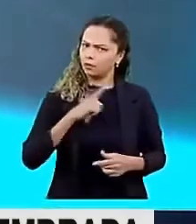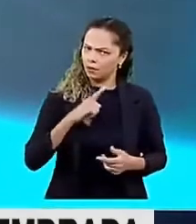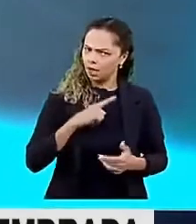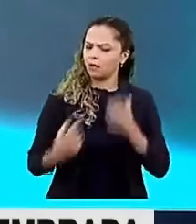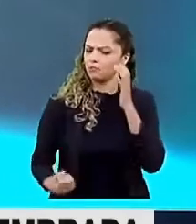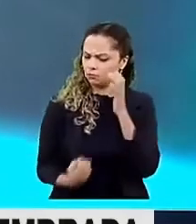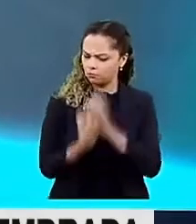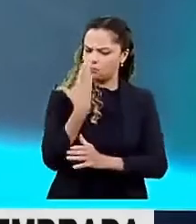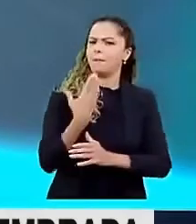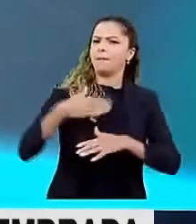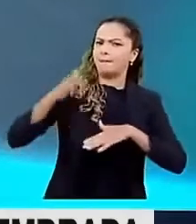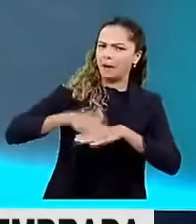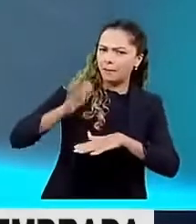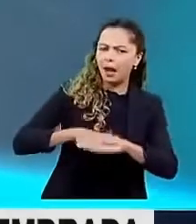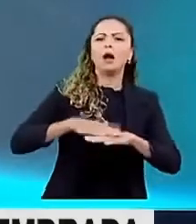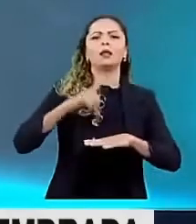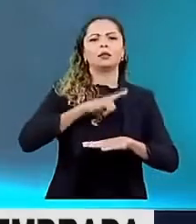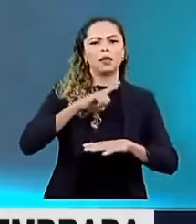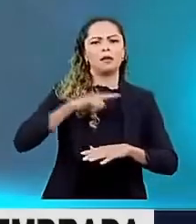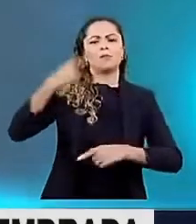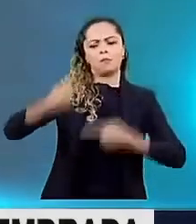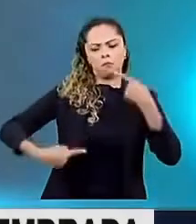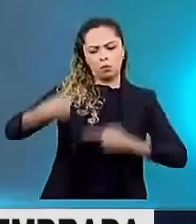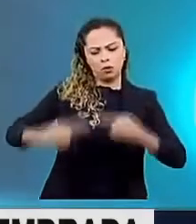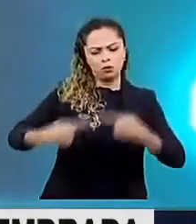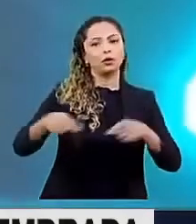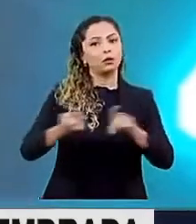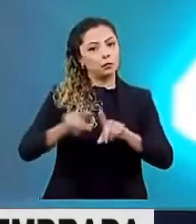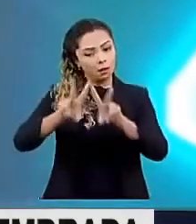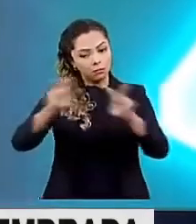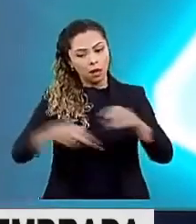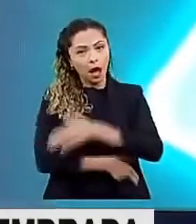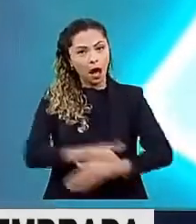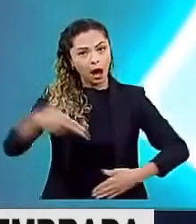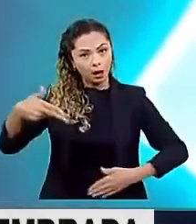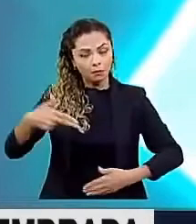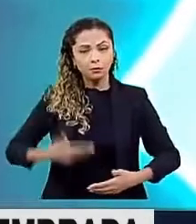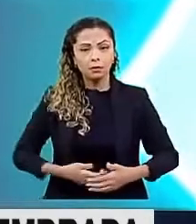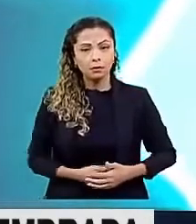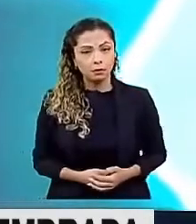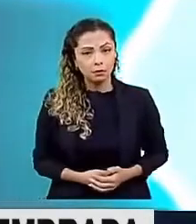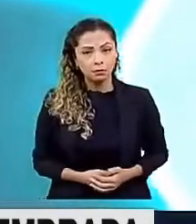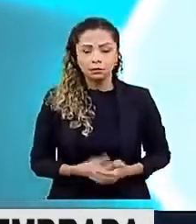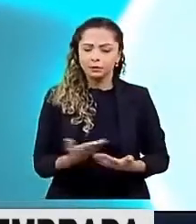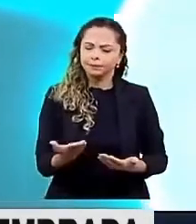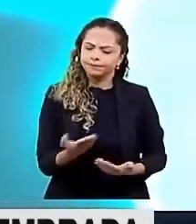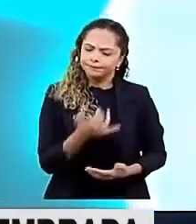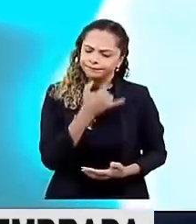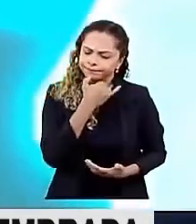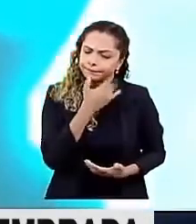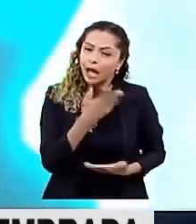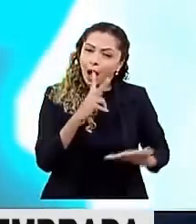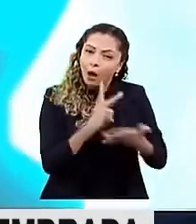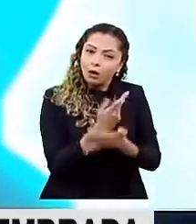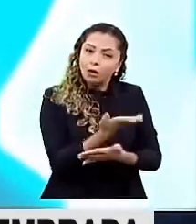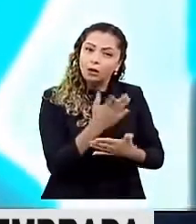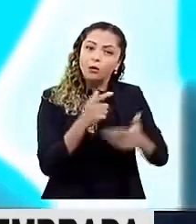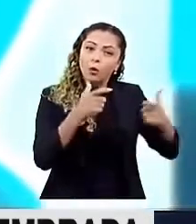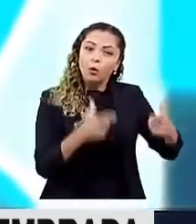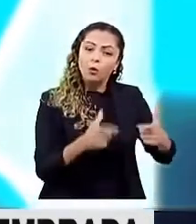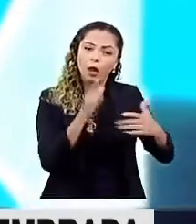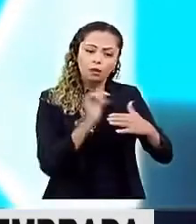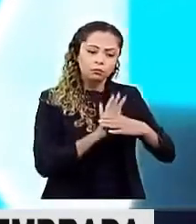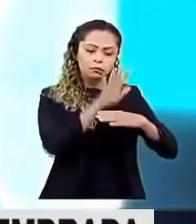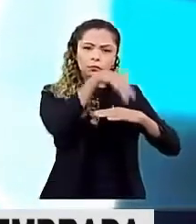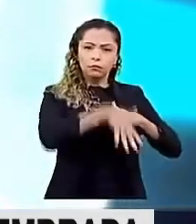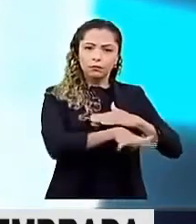possíveis, entre elas a do armamento. Esse episódio lamentável de Foz do Iguaçu, como tantos outros, eu recebi o